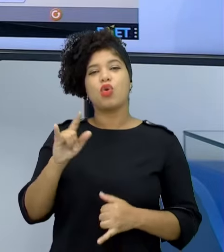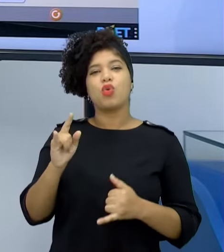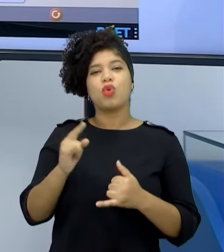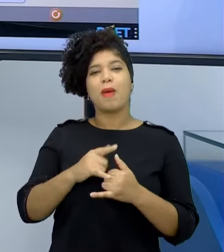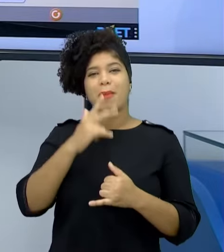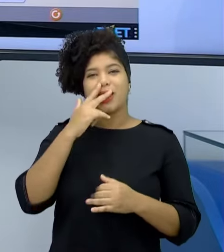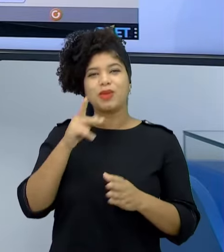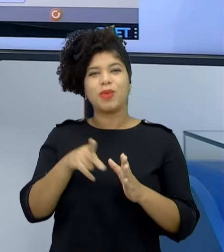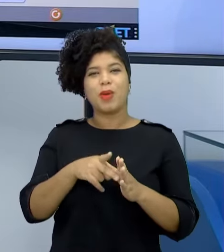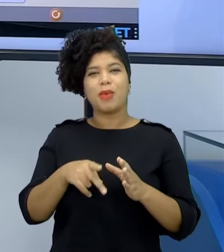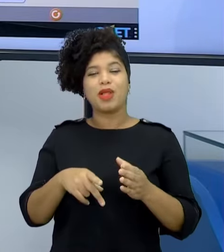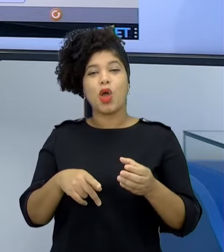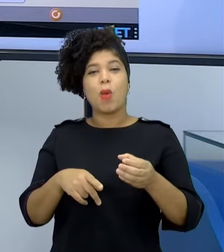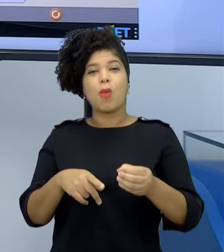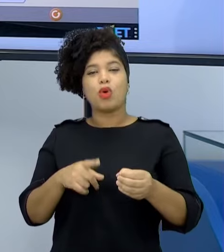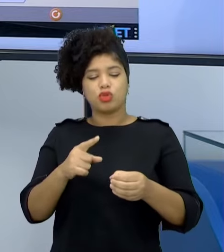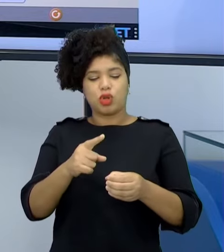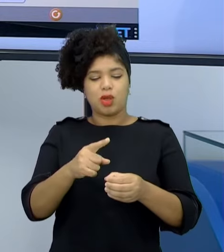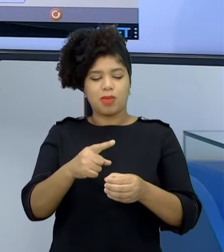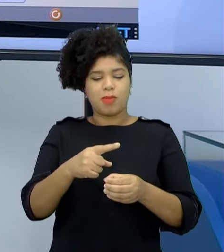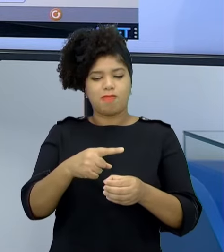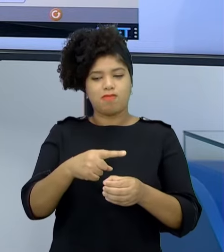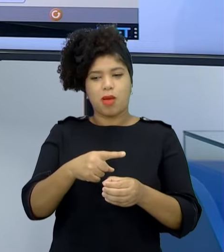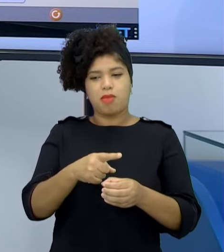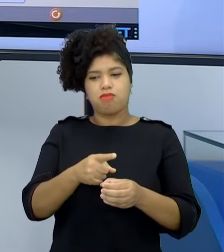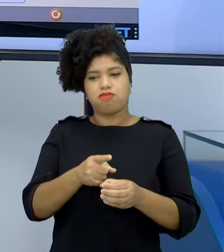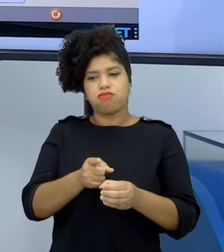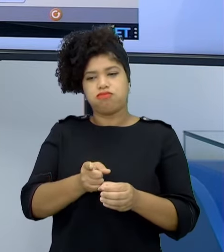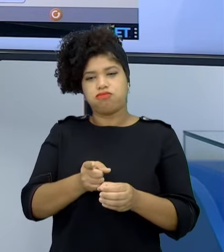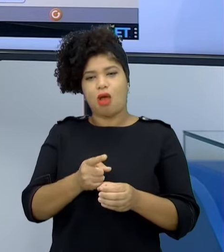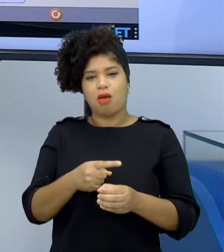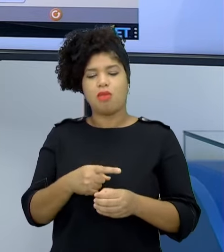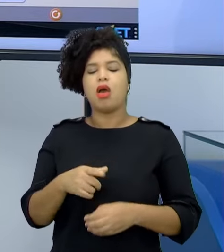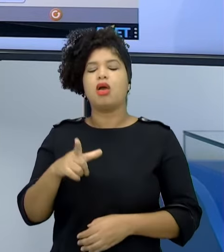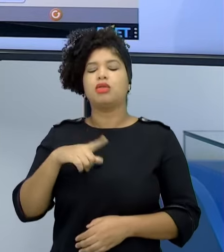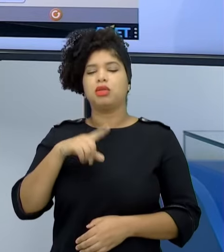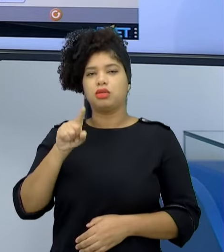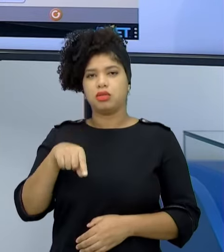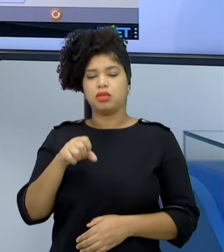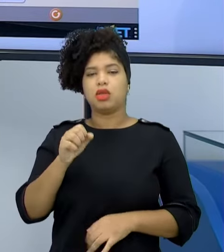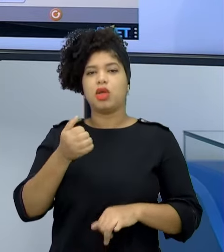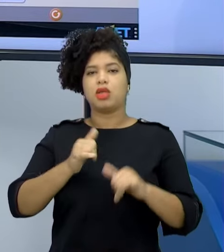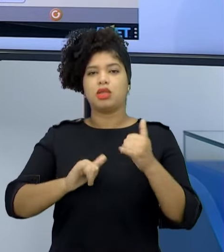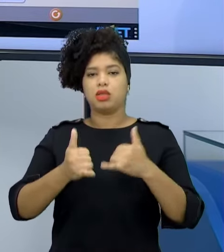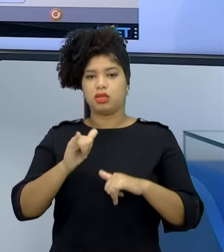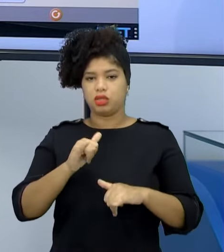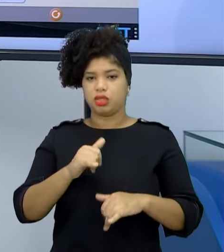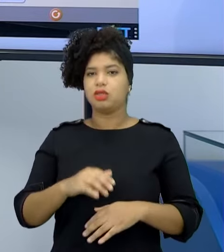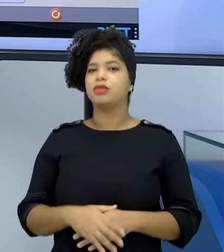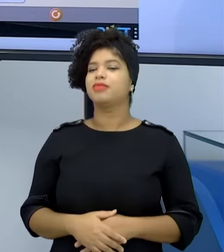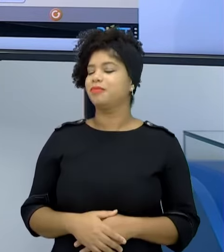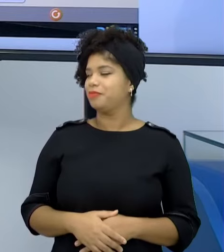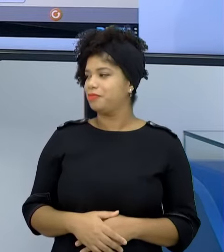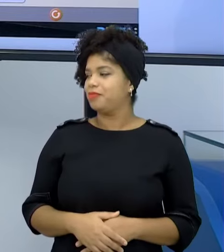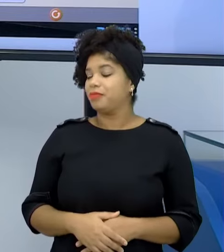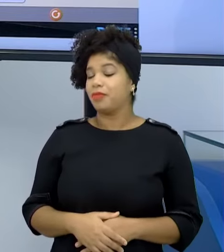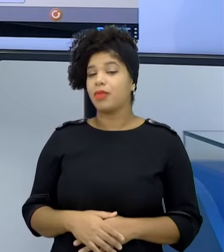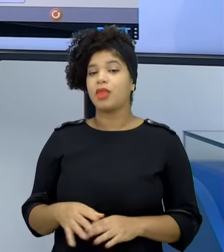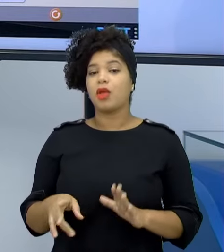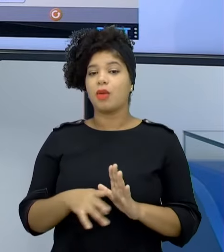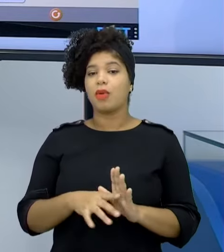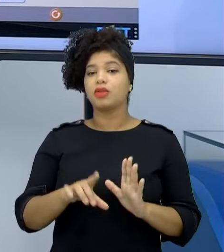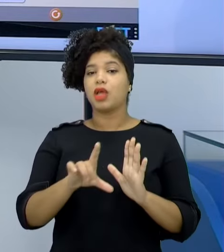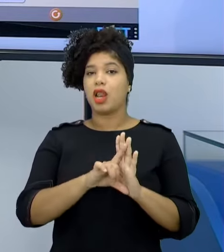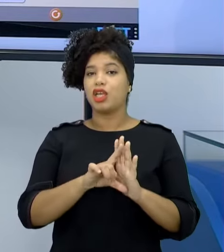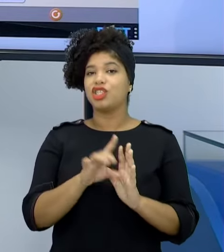bússolas. Então ali existe um efeito magnético, uma energia magnética regida pela lei de